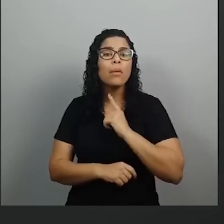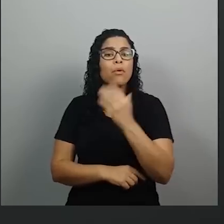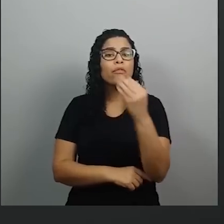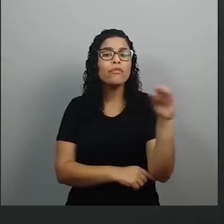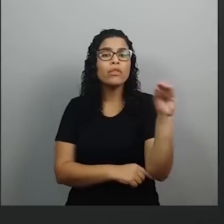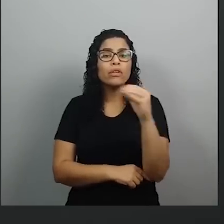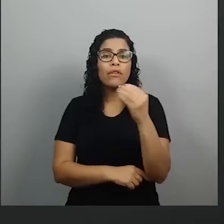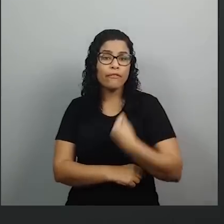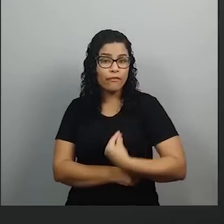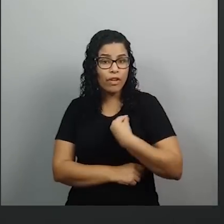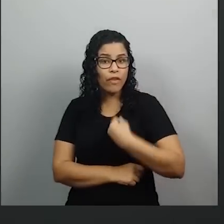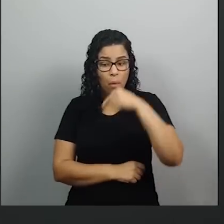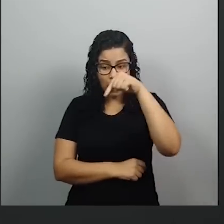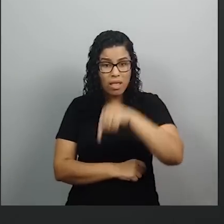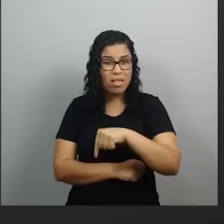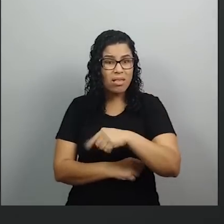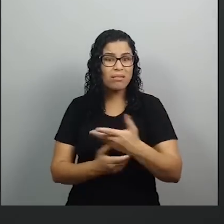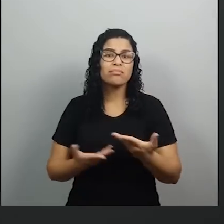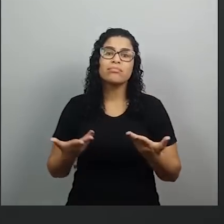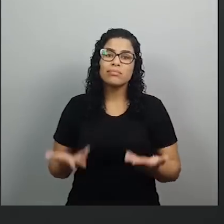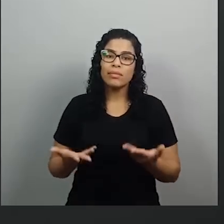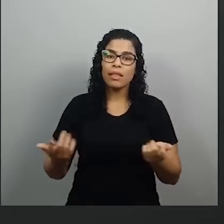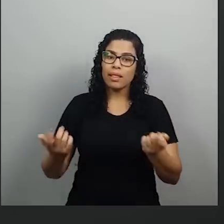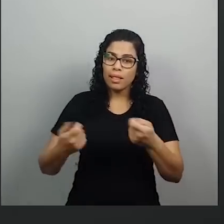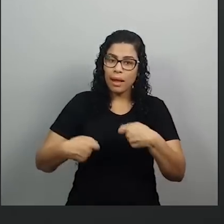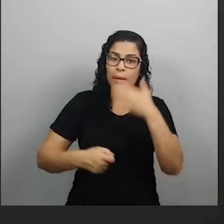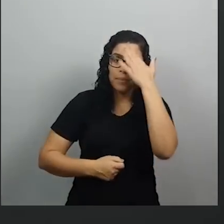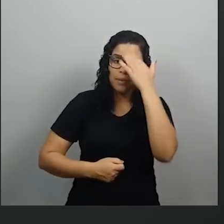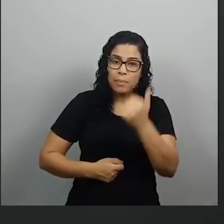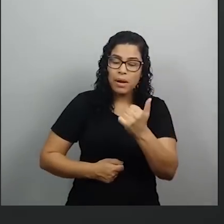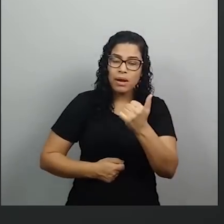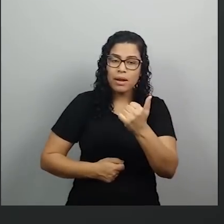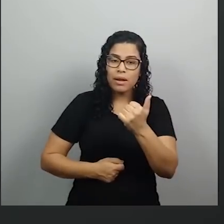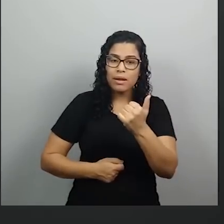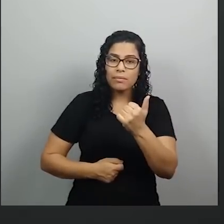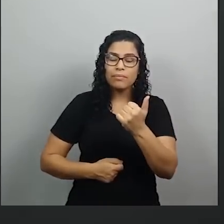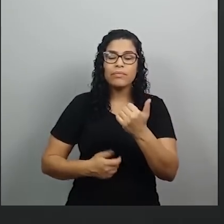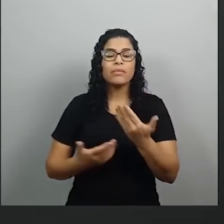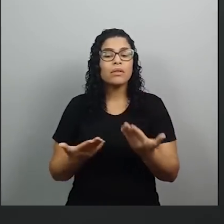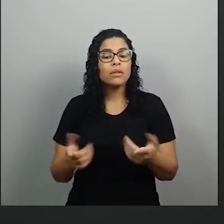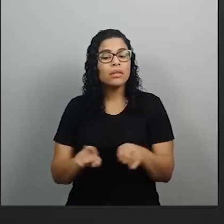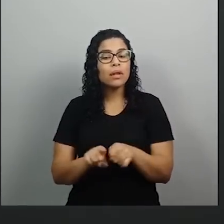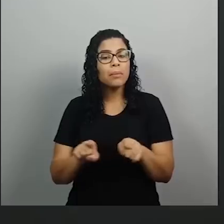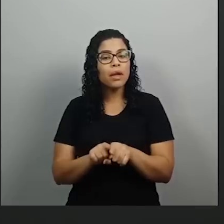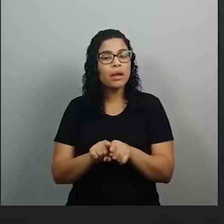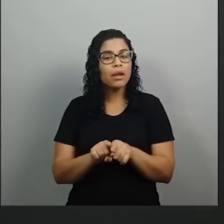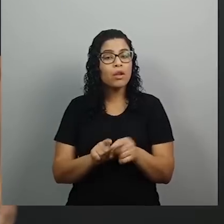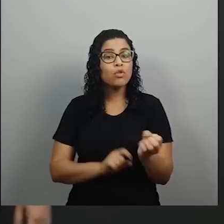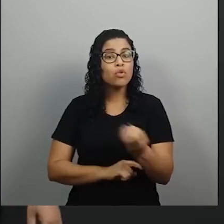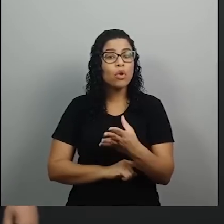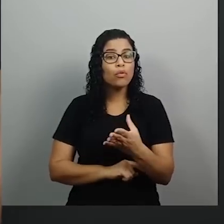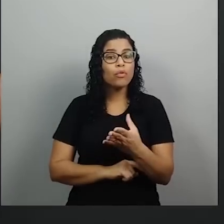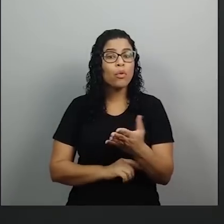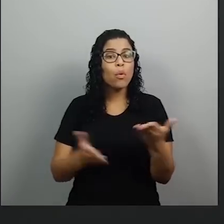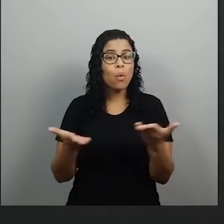dinossauro vivia aqui? É possível ter essa datação. E uma coisa mais atual,